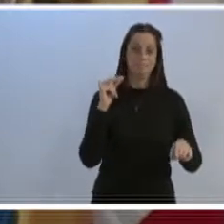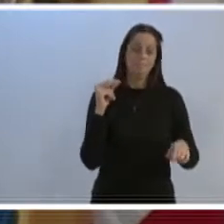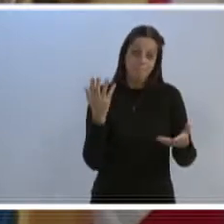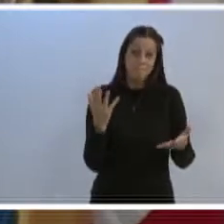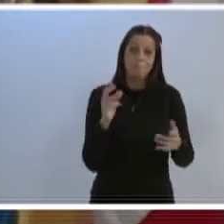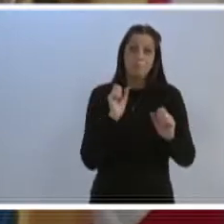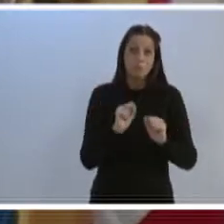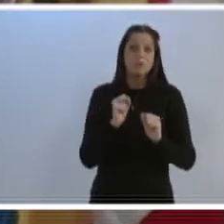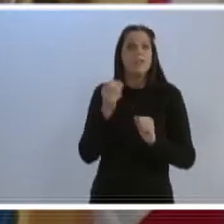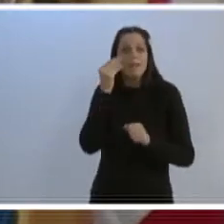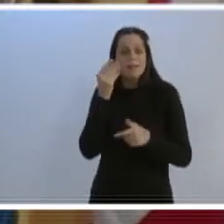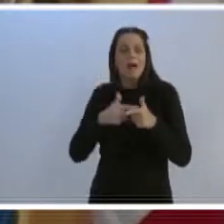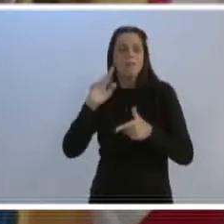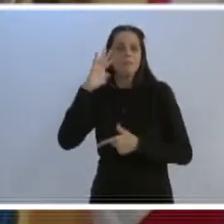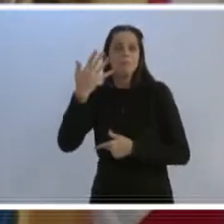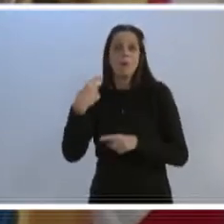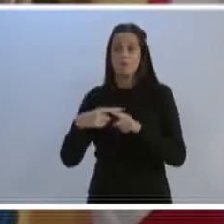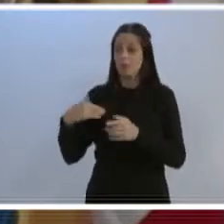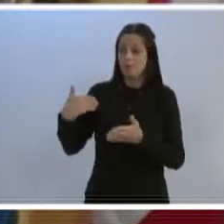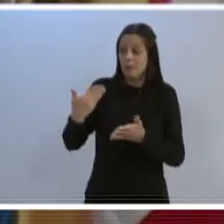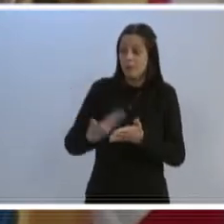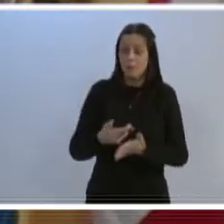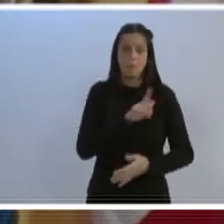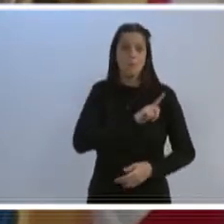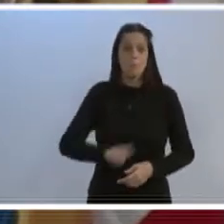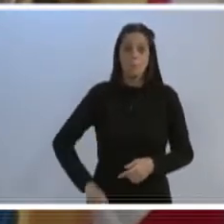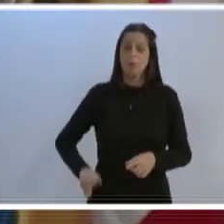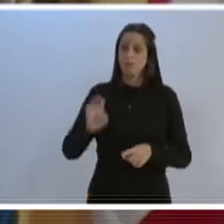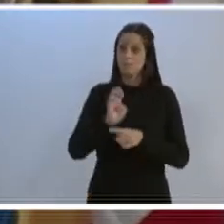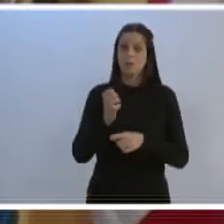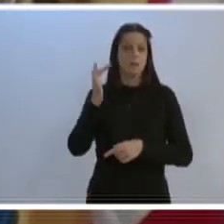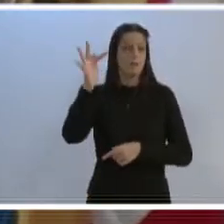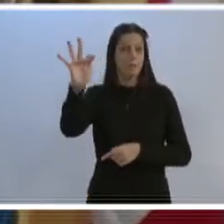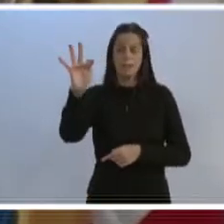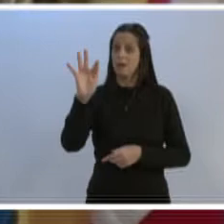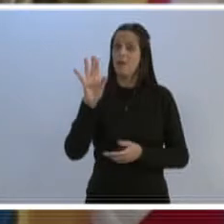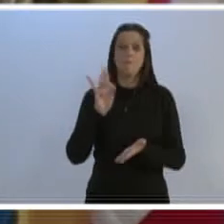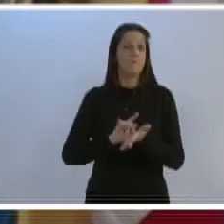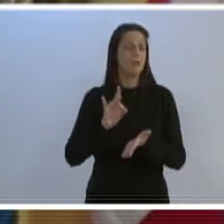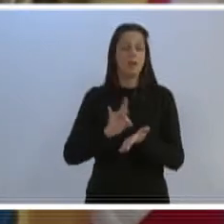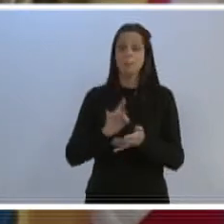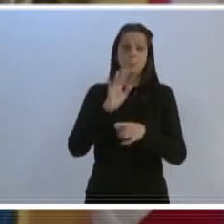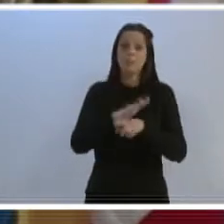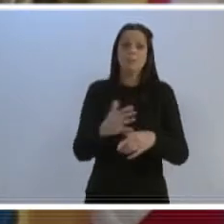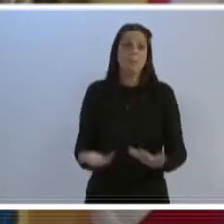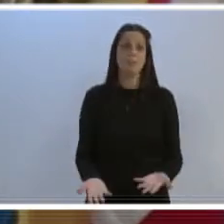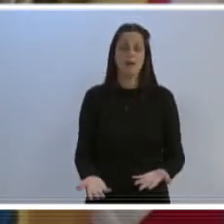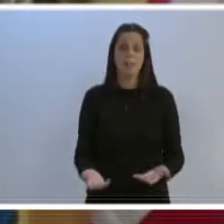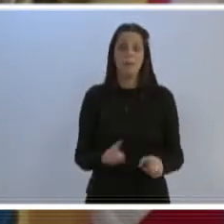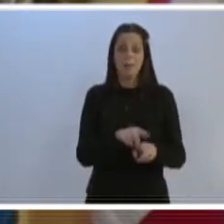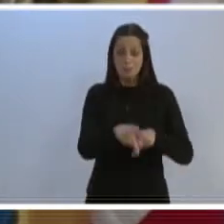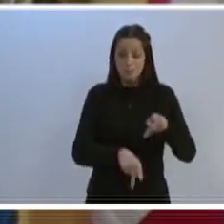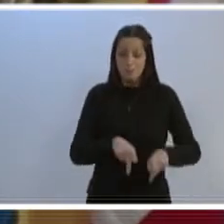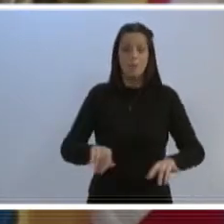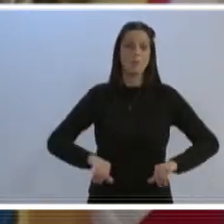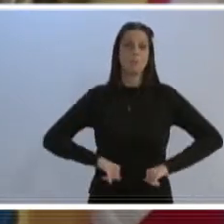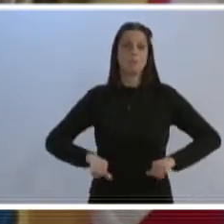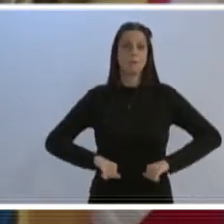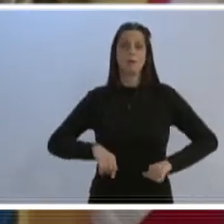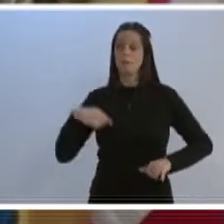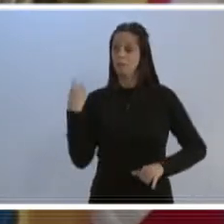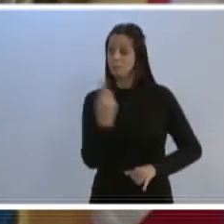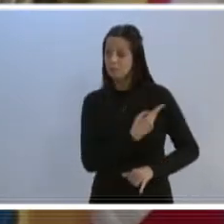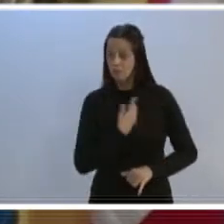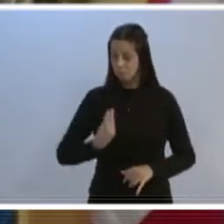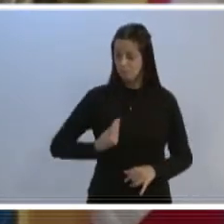até esse momento não tem cumprido com as suas obrigações a população tem que ser assistida de qualquer forma então nós aqui em blumenau